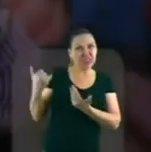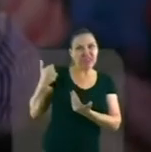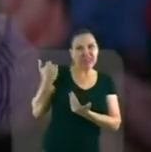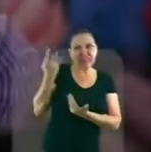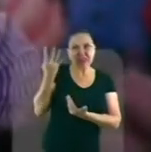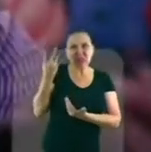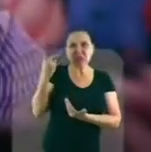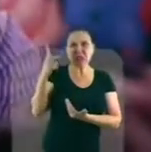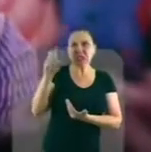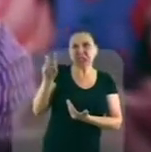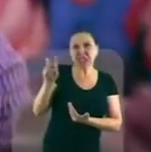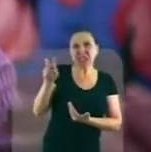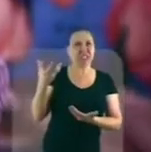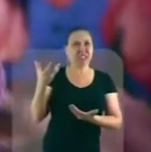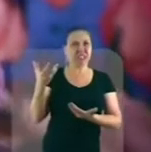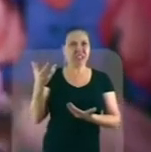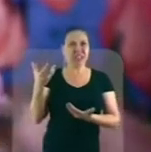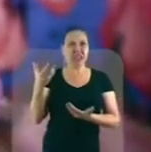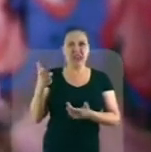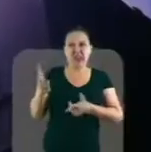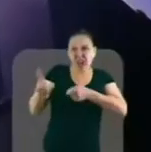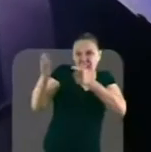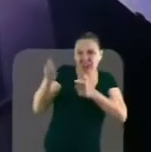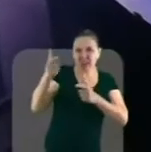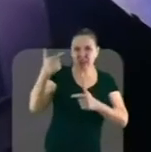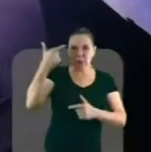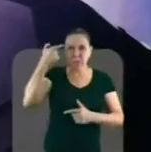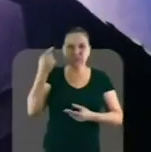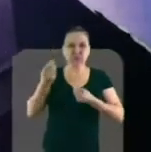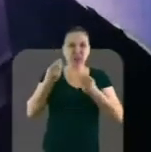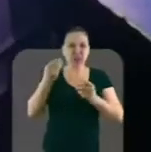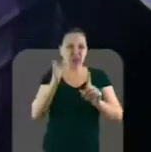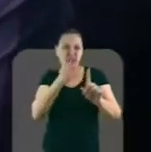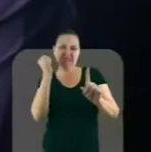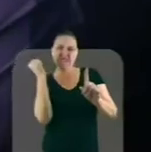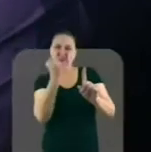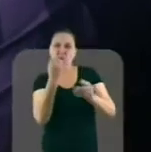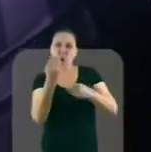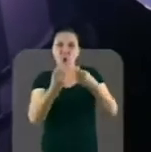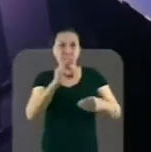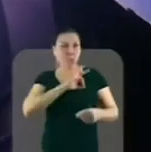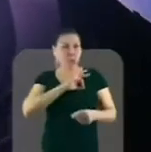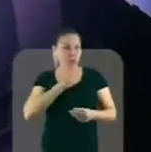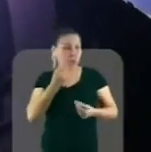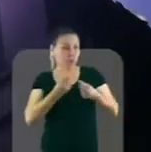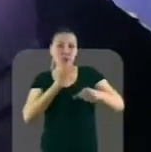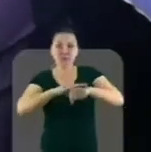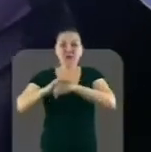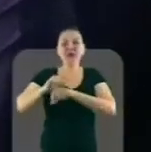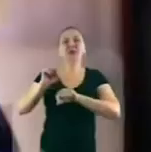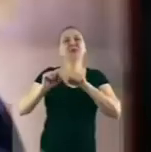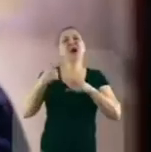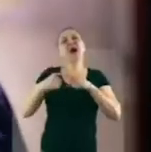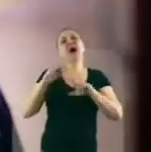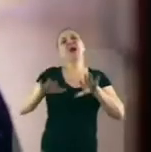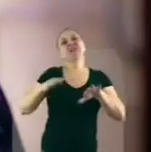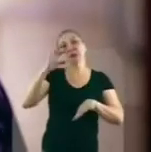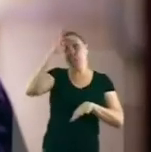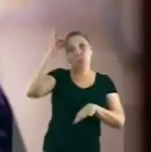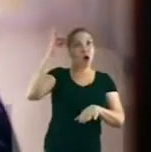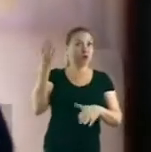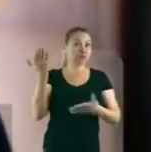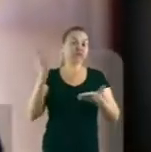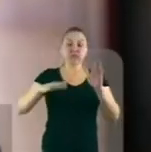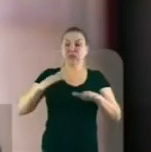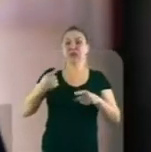Jovem de 14, 15 anos, assaltando e sendo violentado, assassinado pela polícia, às vezes